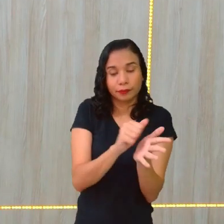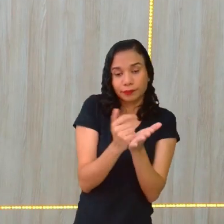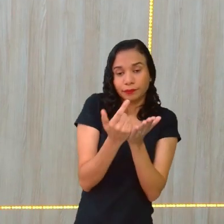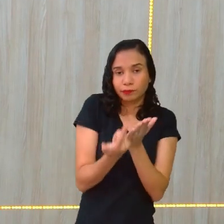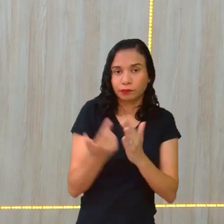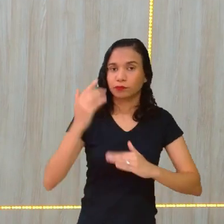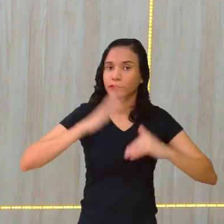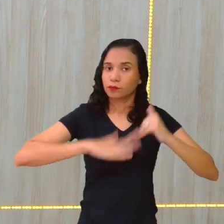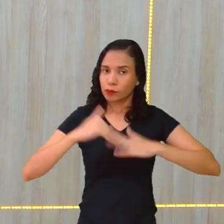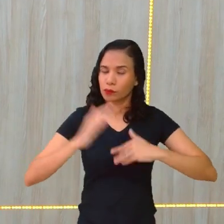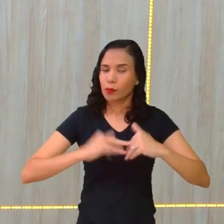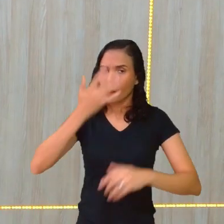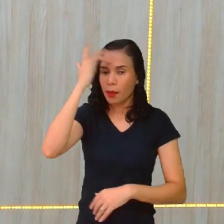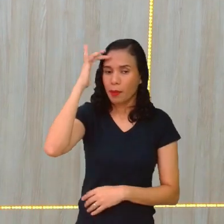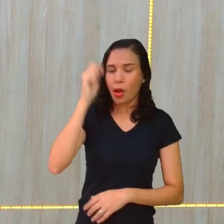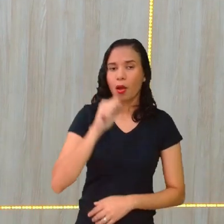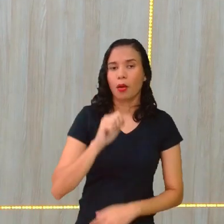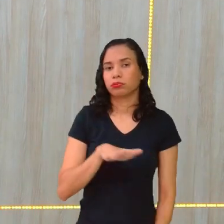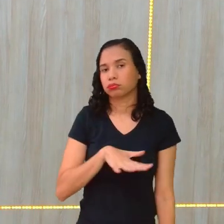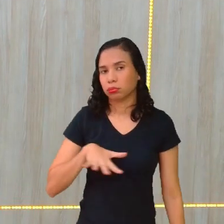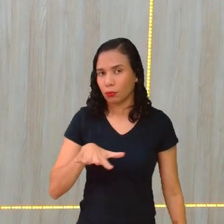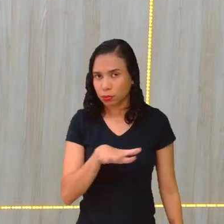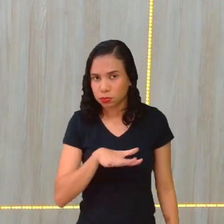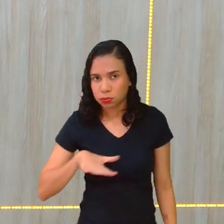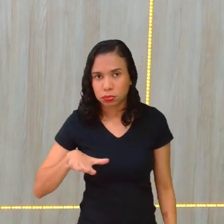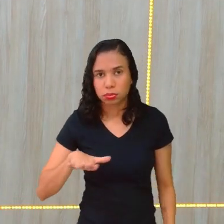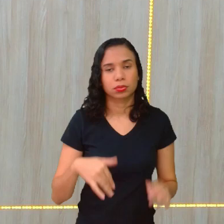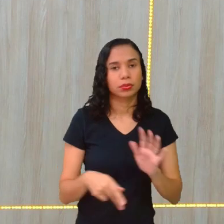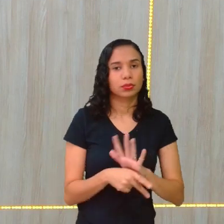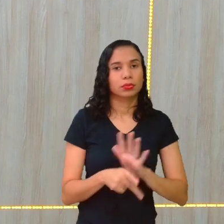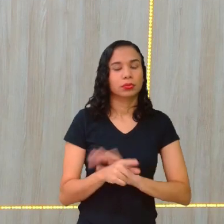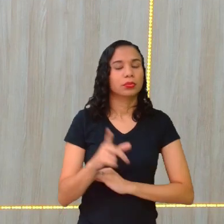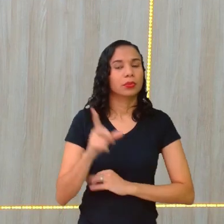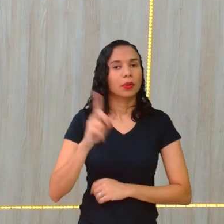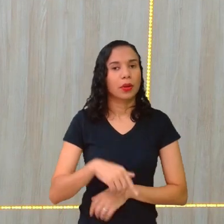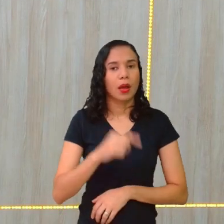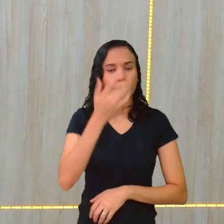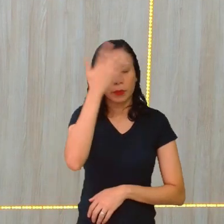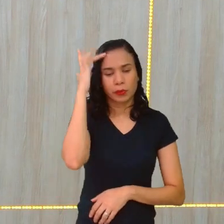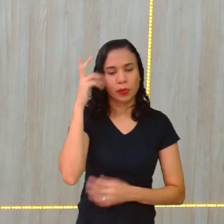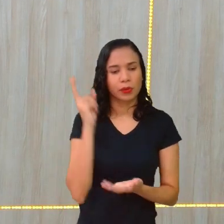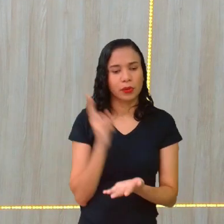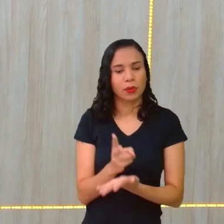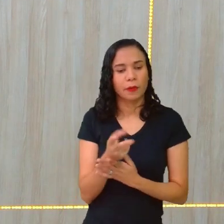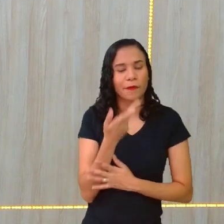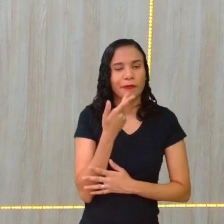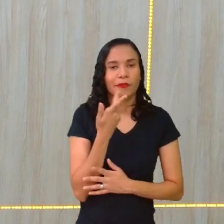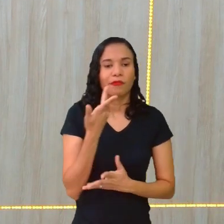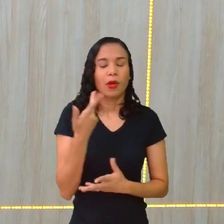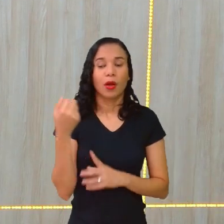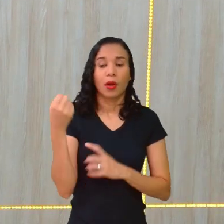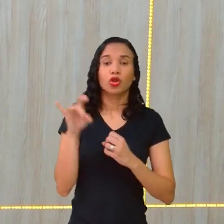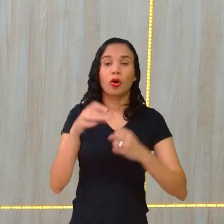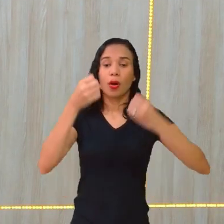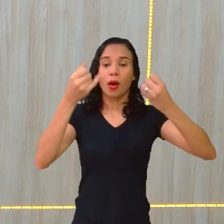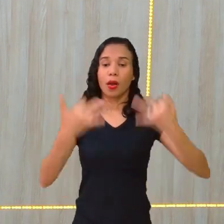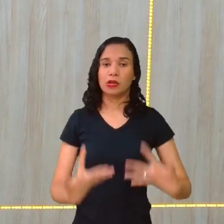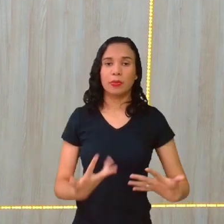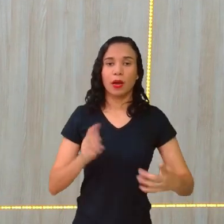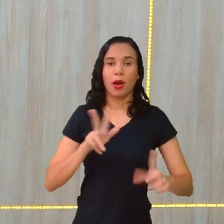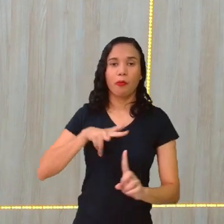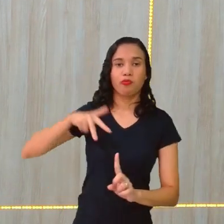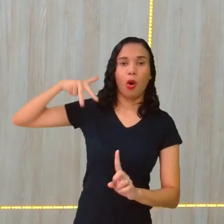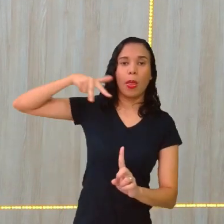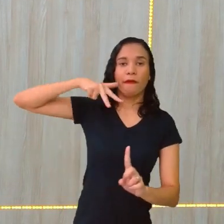sua imparcialidade, que é o que a gente chama de imparcialidade do discurso, esse discurso em terceira pessoa, narrar o fato sem